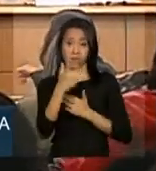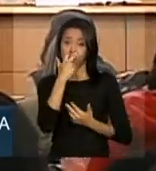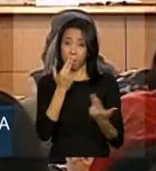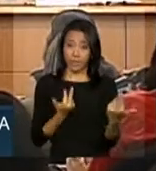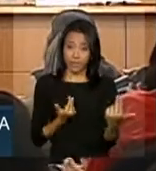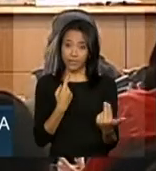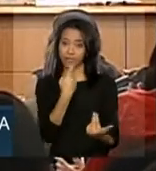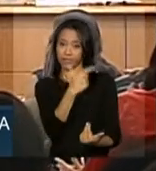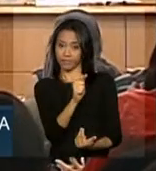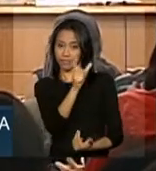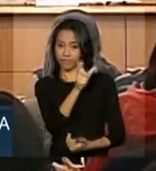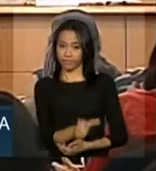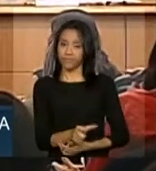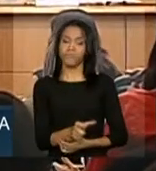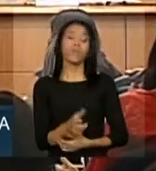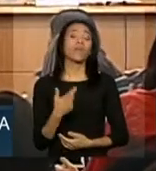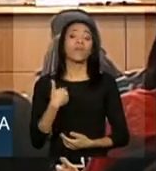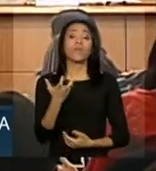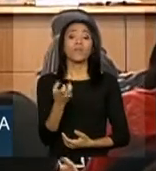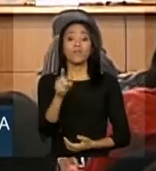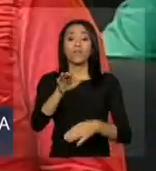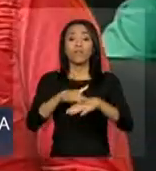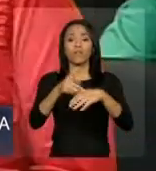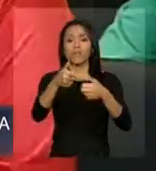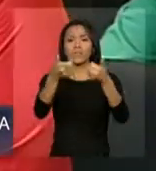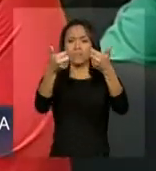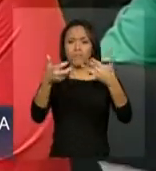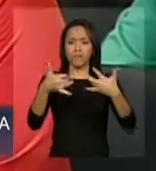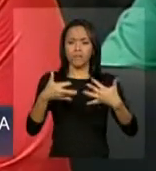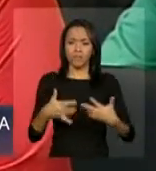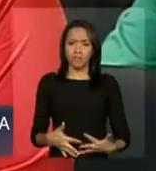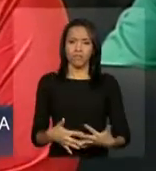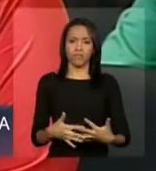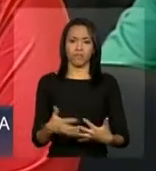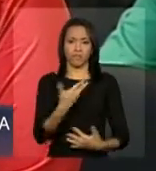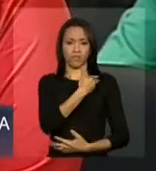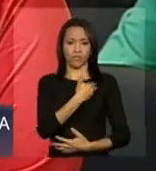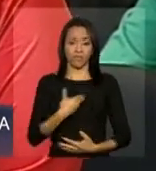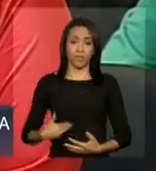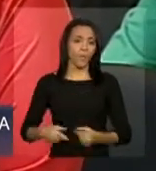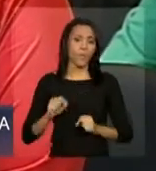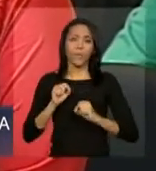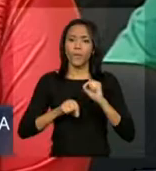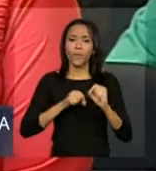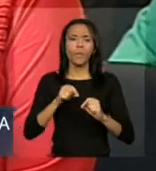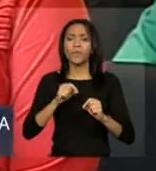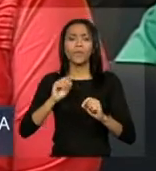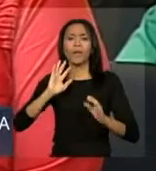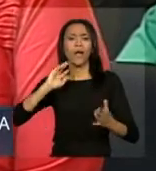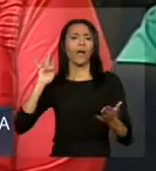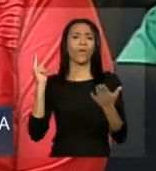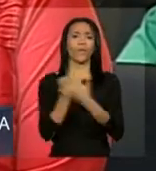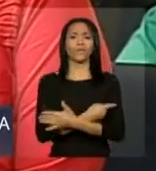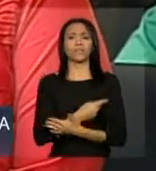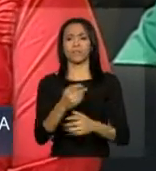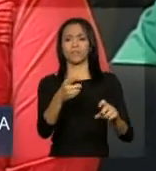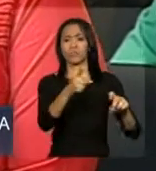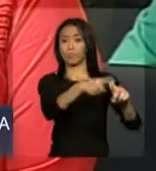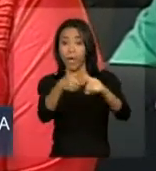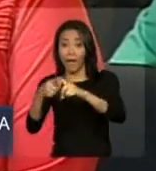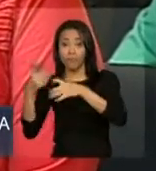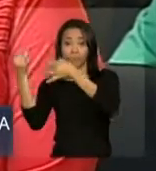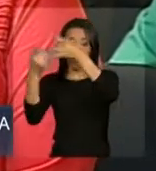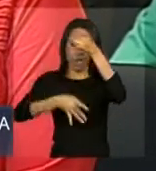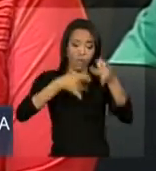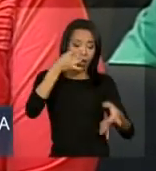André eu queria que o senhor explicasse eh pro pro governo a que se deve essa desistência dos médicos e